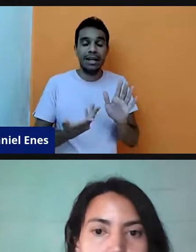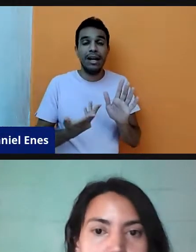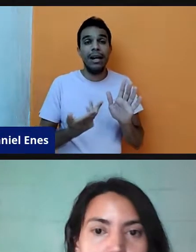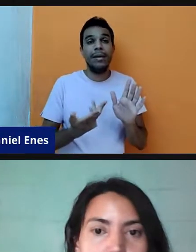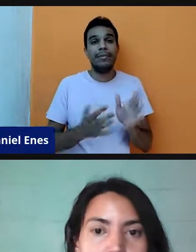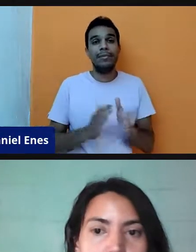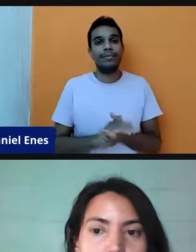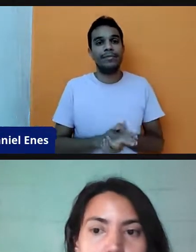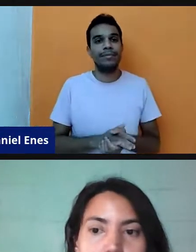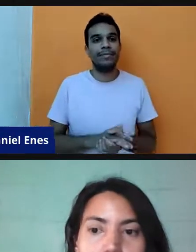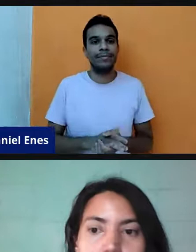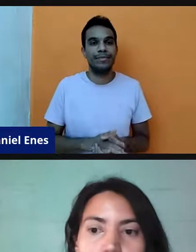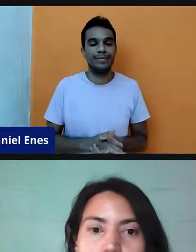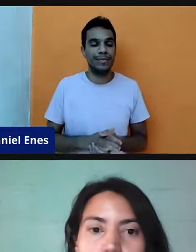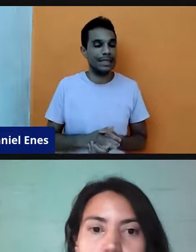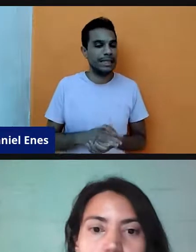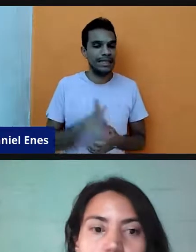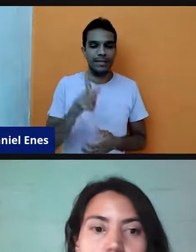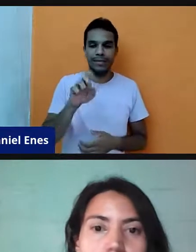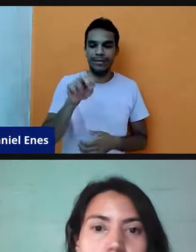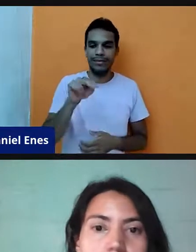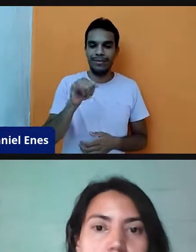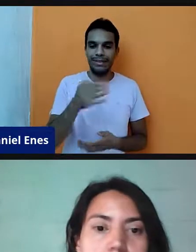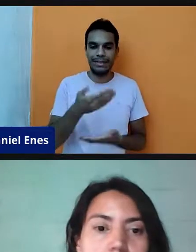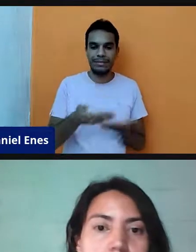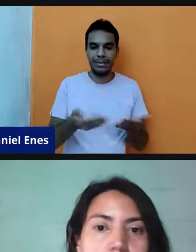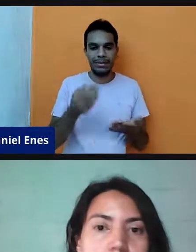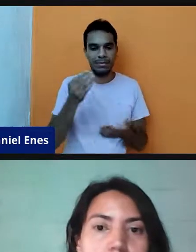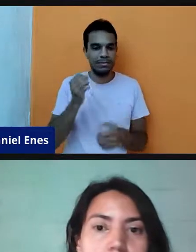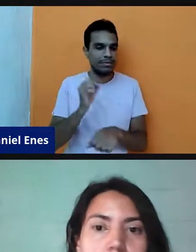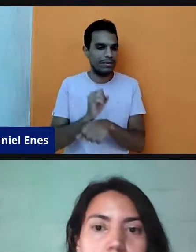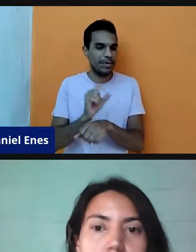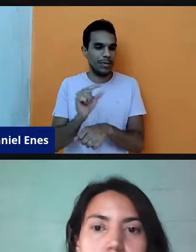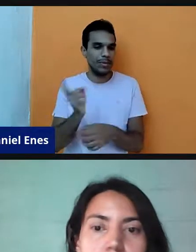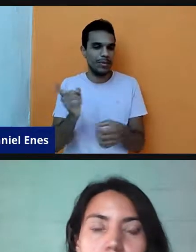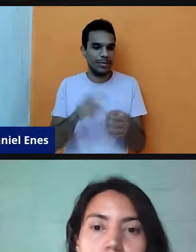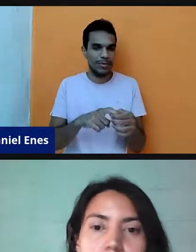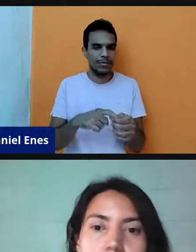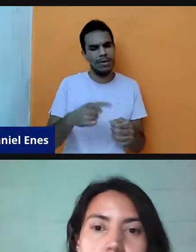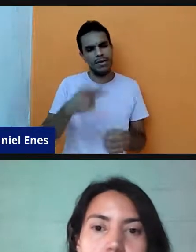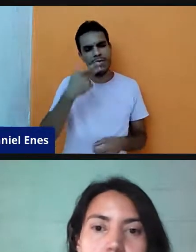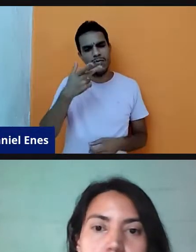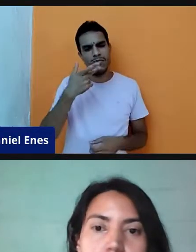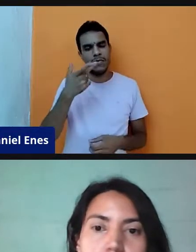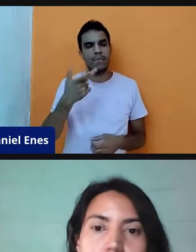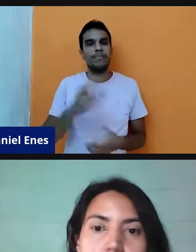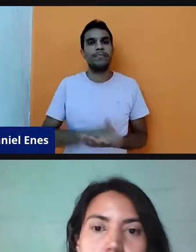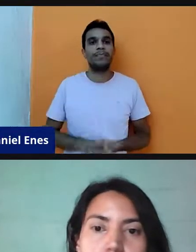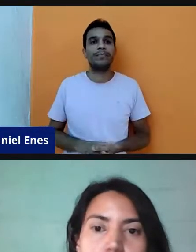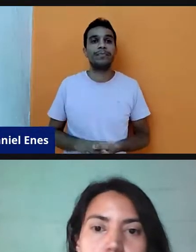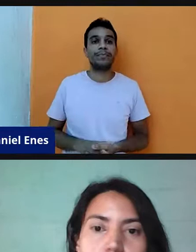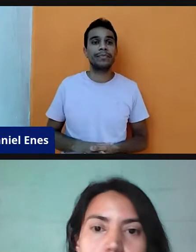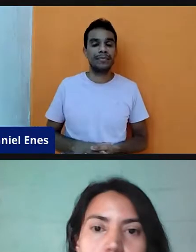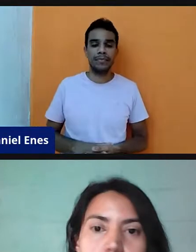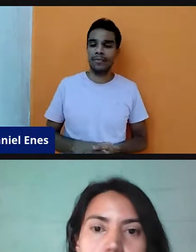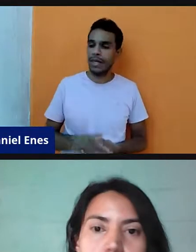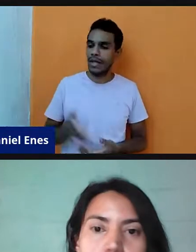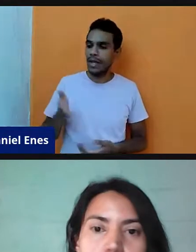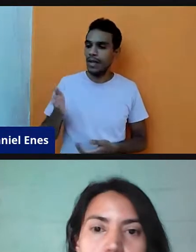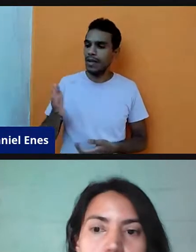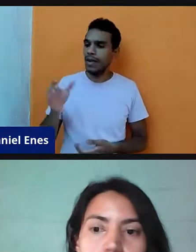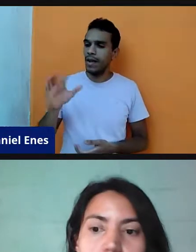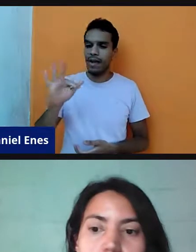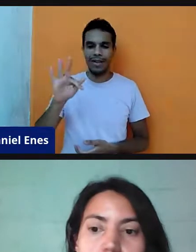Deixa eu ver, eu acho que a Geni caiu, vamos esperar ela voltar, mas eu vou falando aqui. Fabiana Arruda dando parabéns